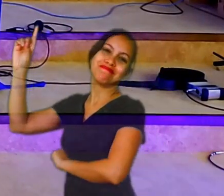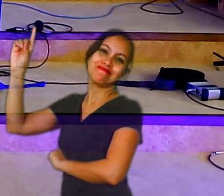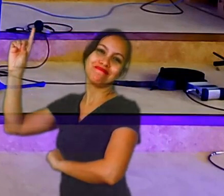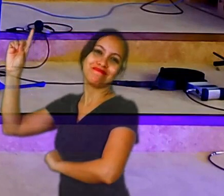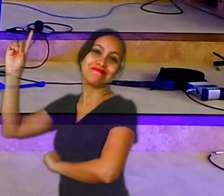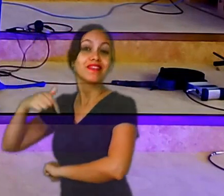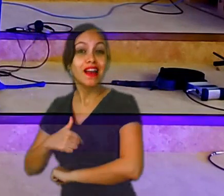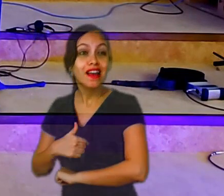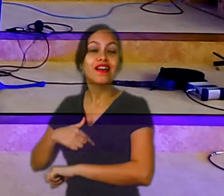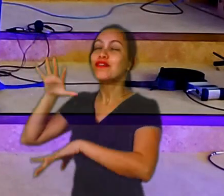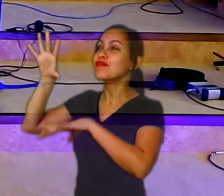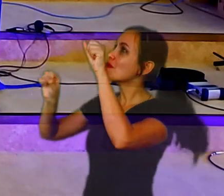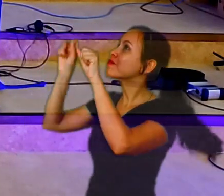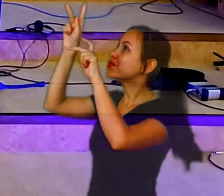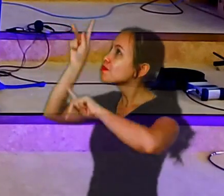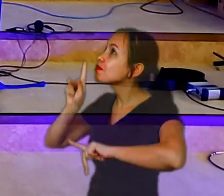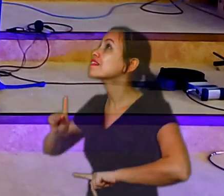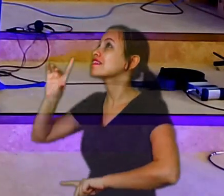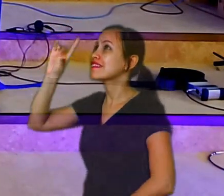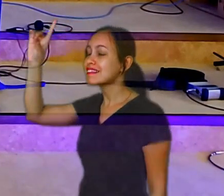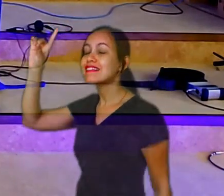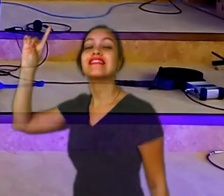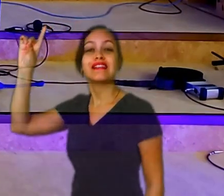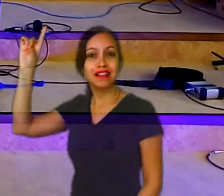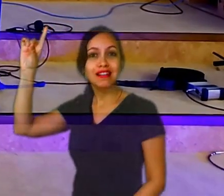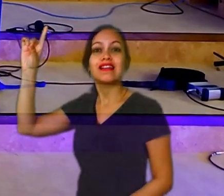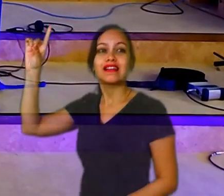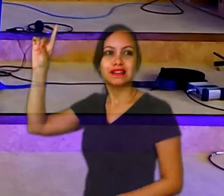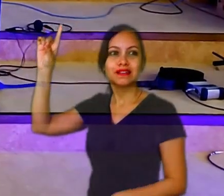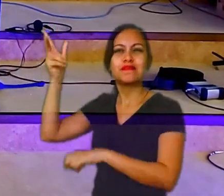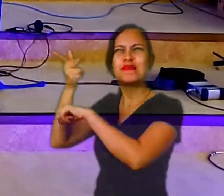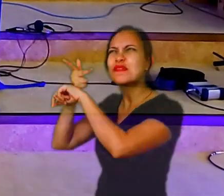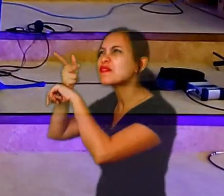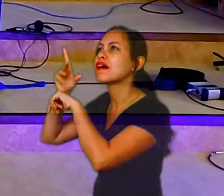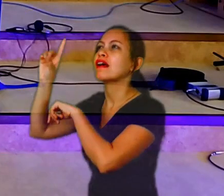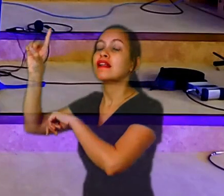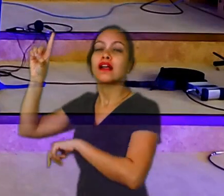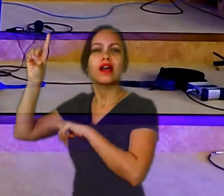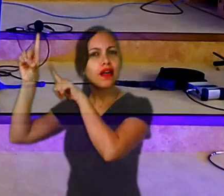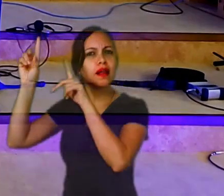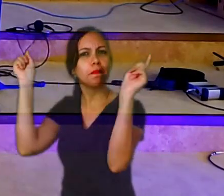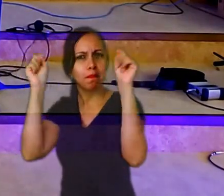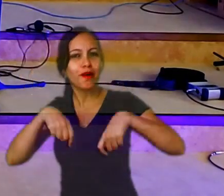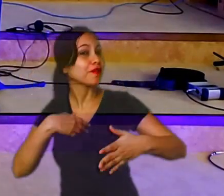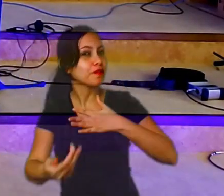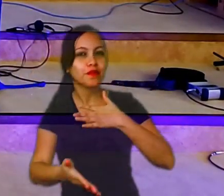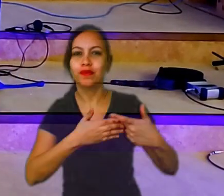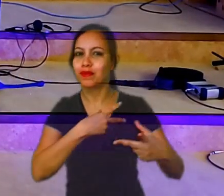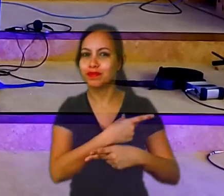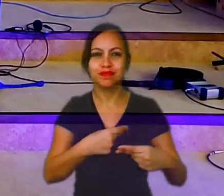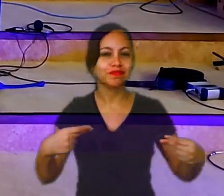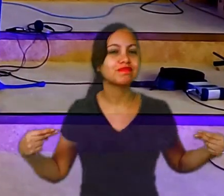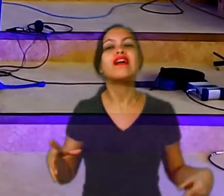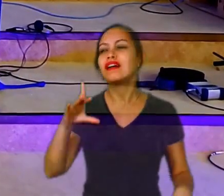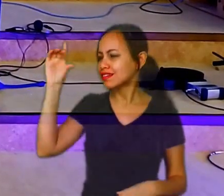Deus, buscar a presença de Deus, recorrer ao Senhor, aquele que pode todas as coisas, aquele